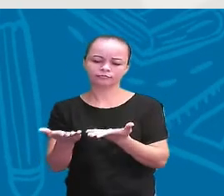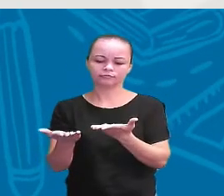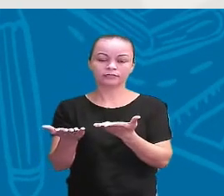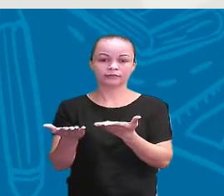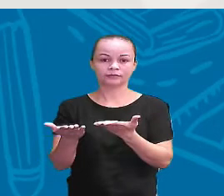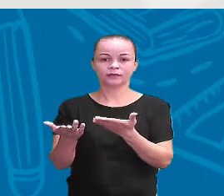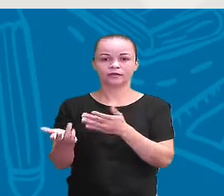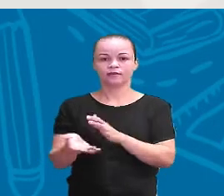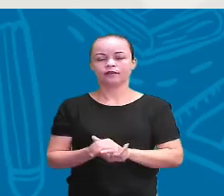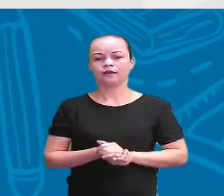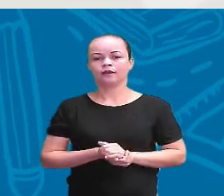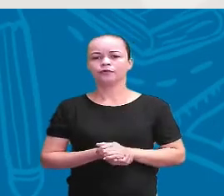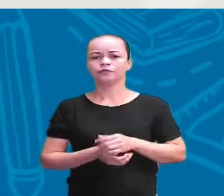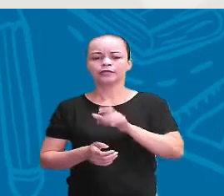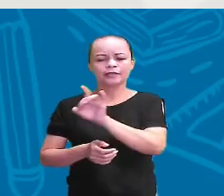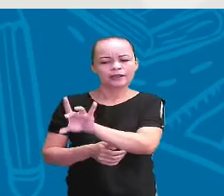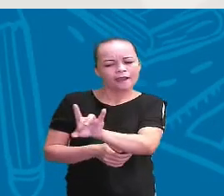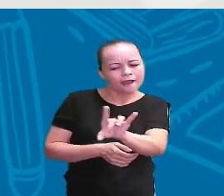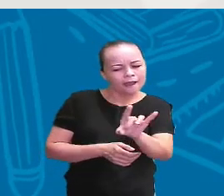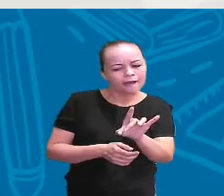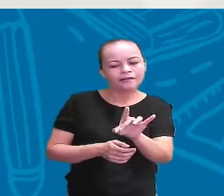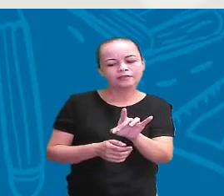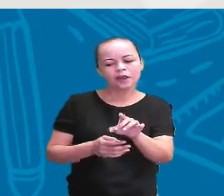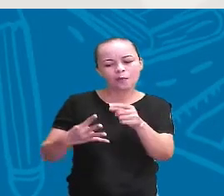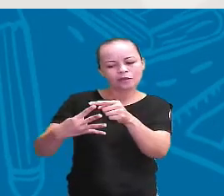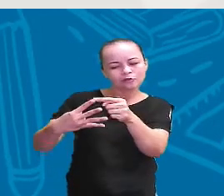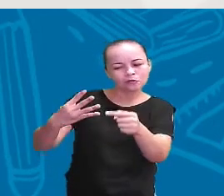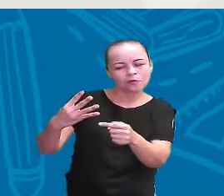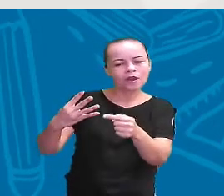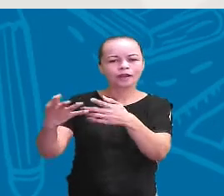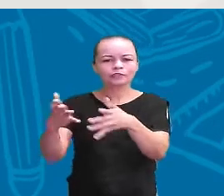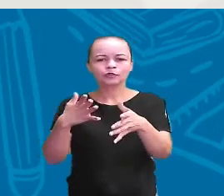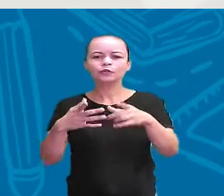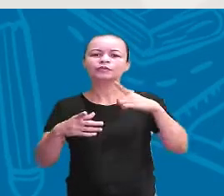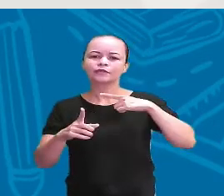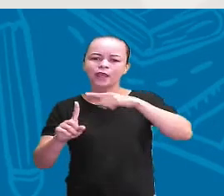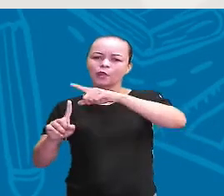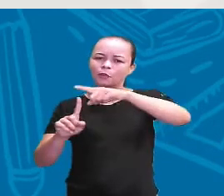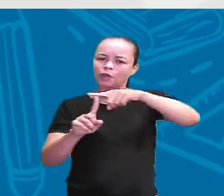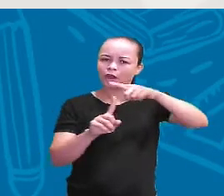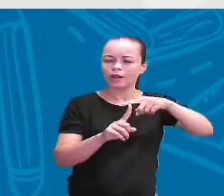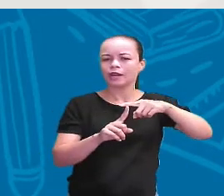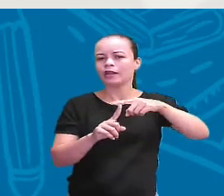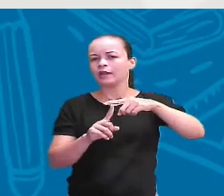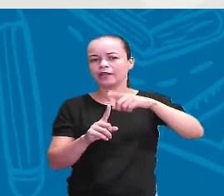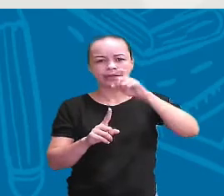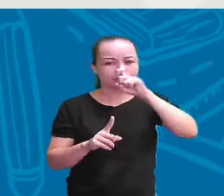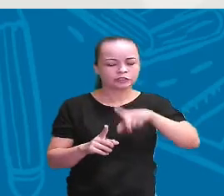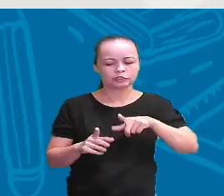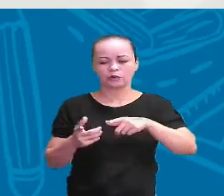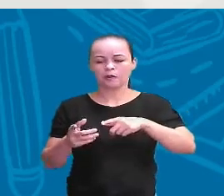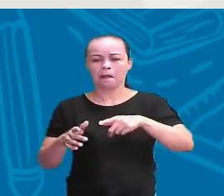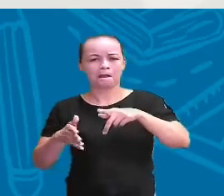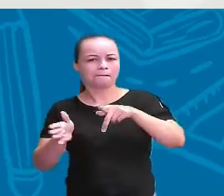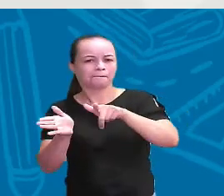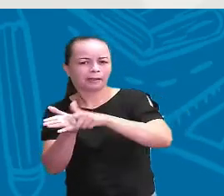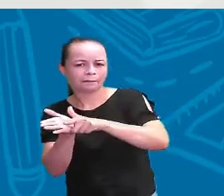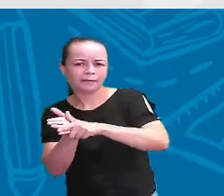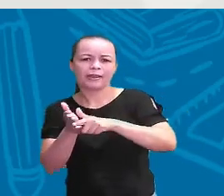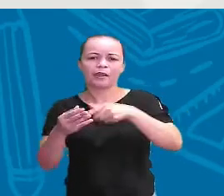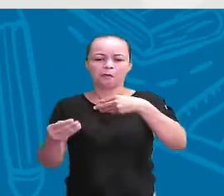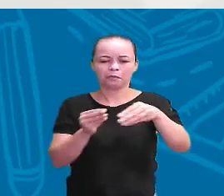lixeiras coloridas, onde cada um é para armazenar um tipo de lixo. Plástico, papel, resto